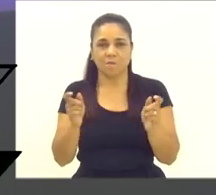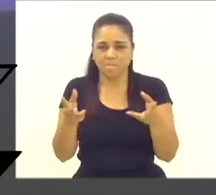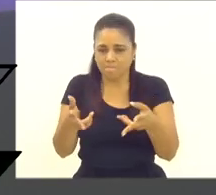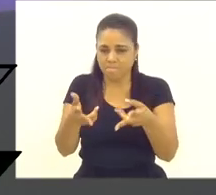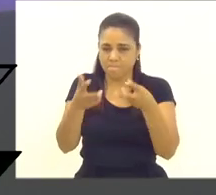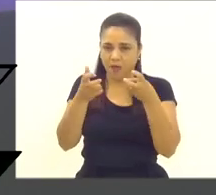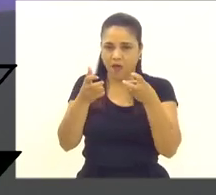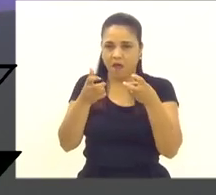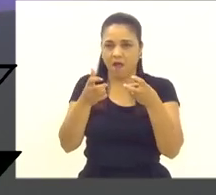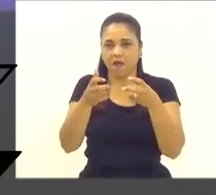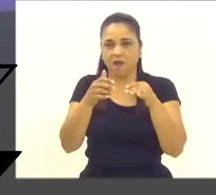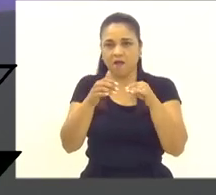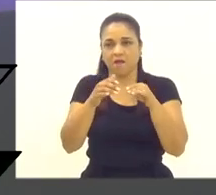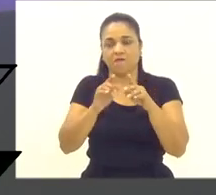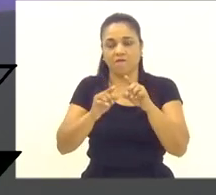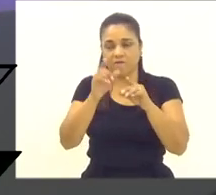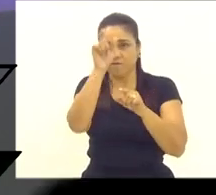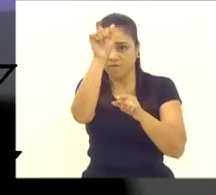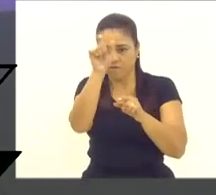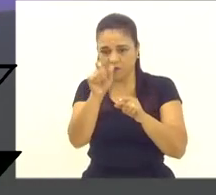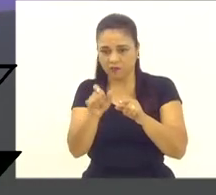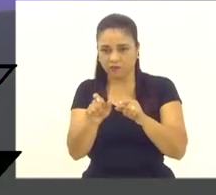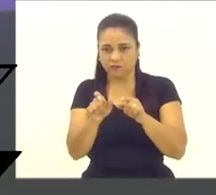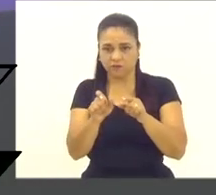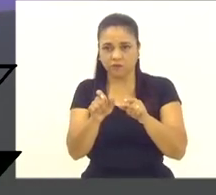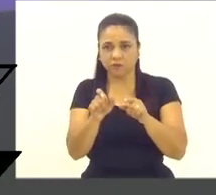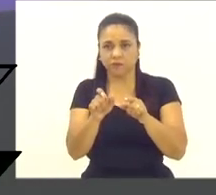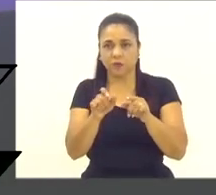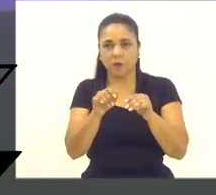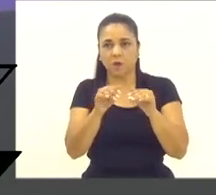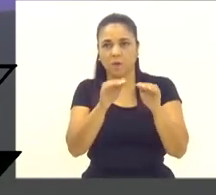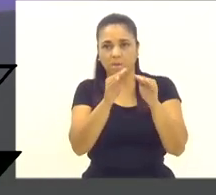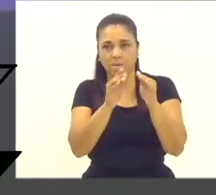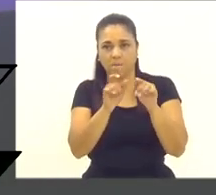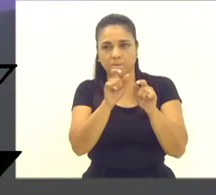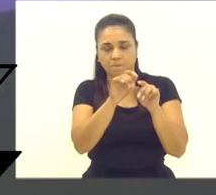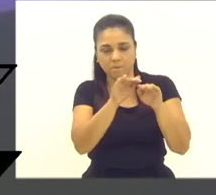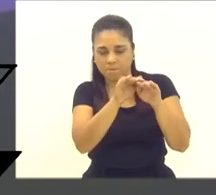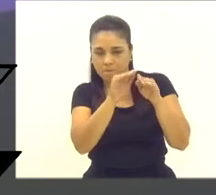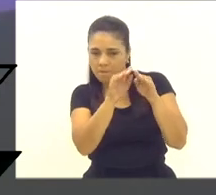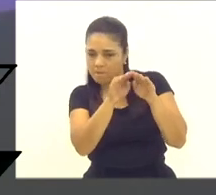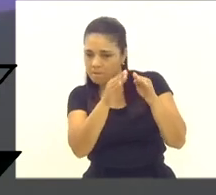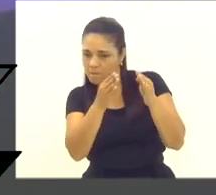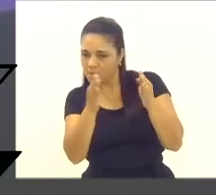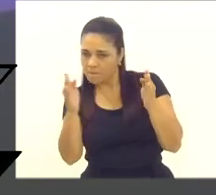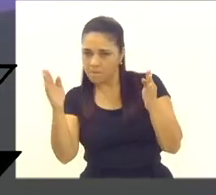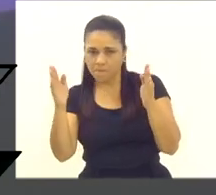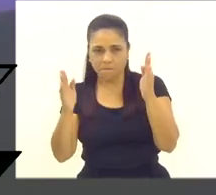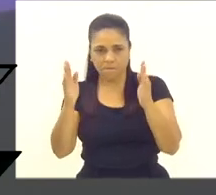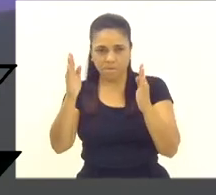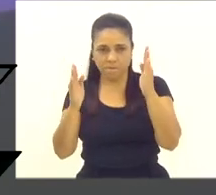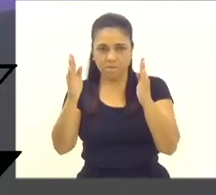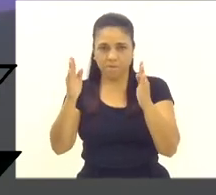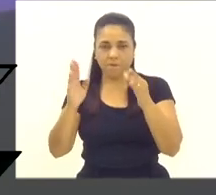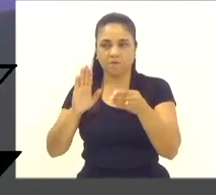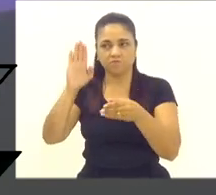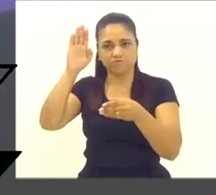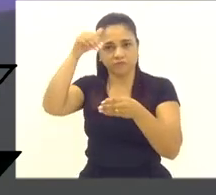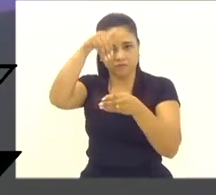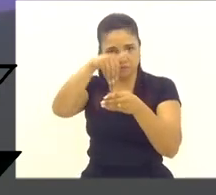a parte vertical né que tá bem acima é o período eleitoral então é realmente um período onde você tem um aumento